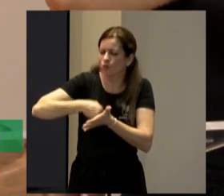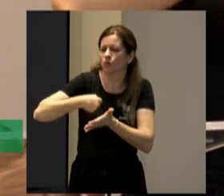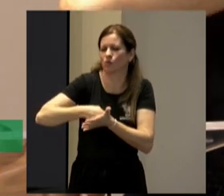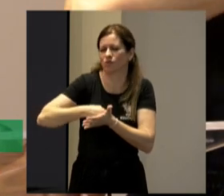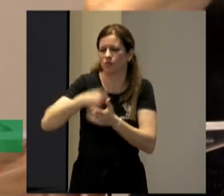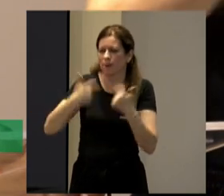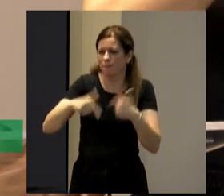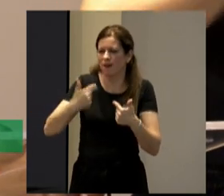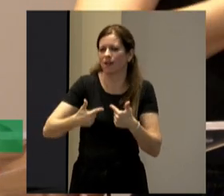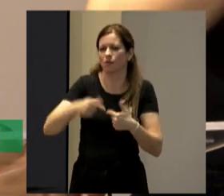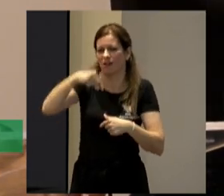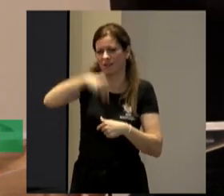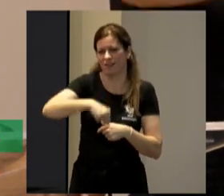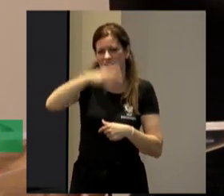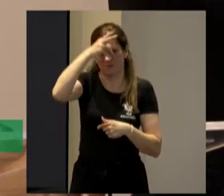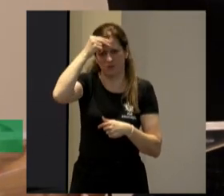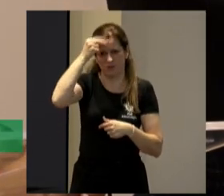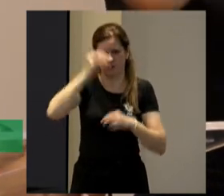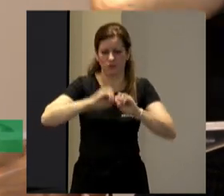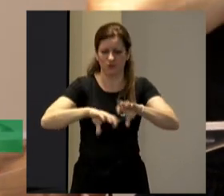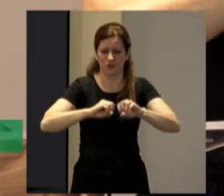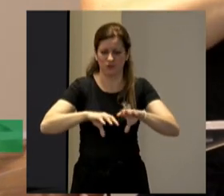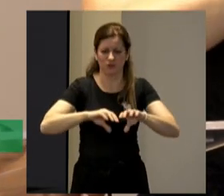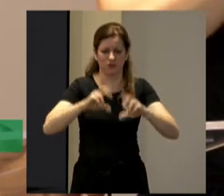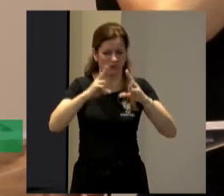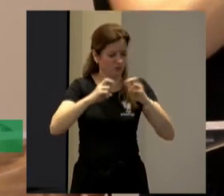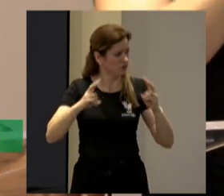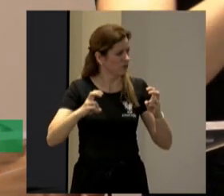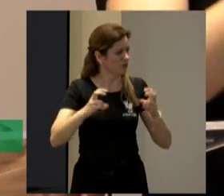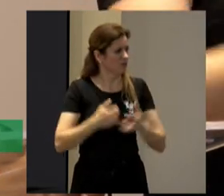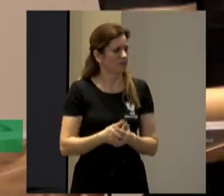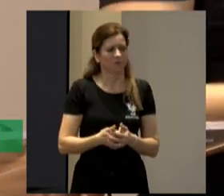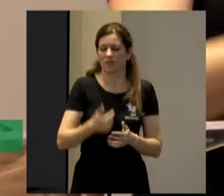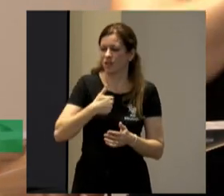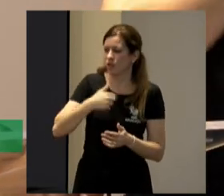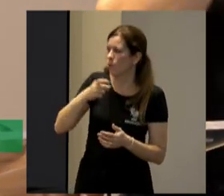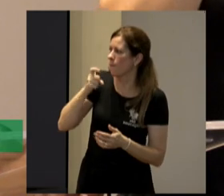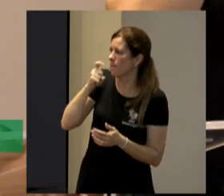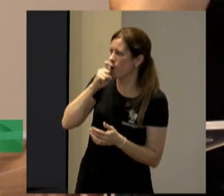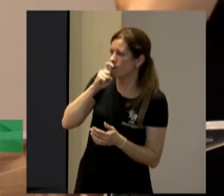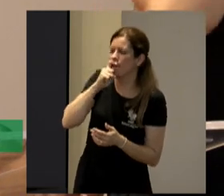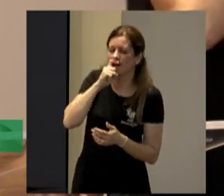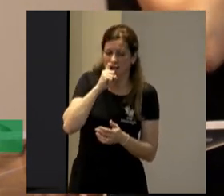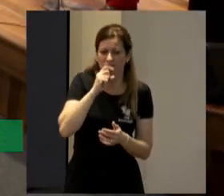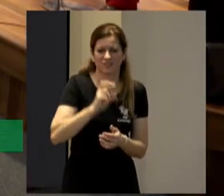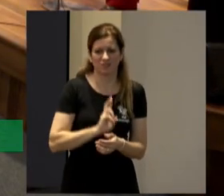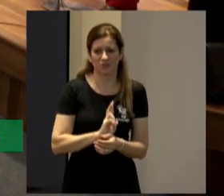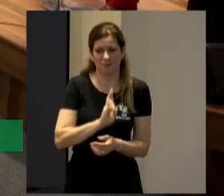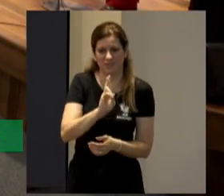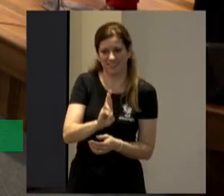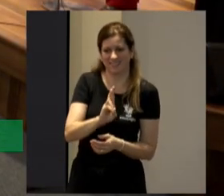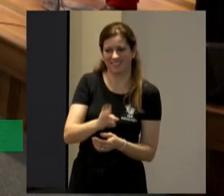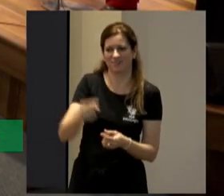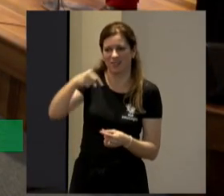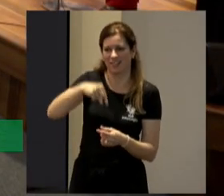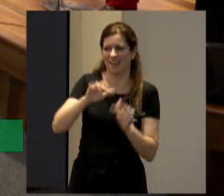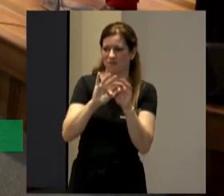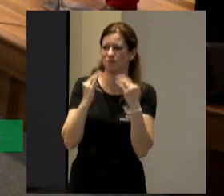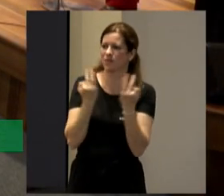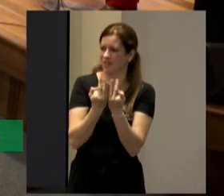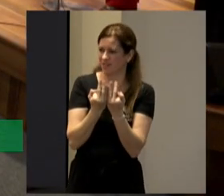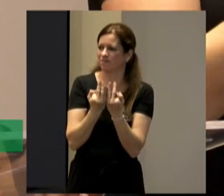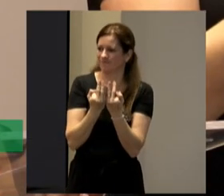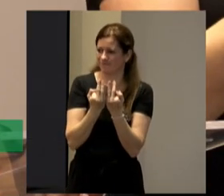rede municipal de ensino de Florianópolis. E eu e meu pai, que estamos aqui representando a família, sabemos, né, pai? E é